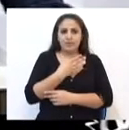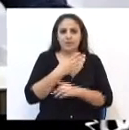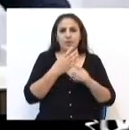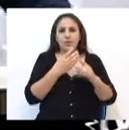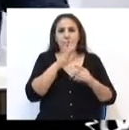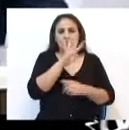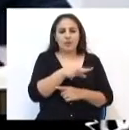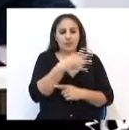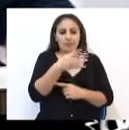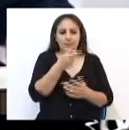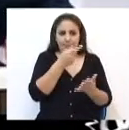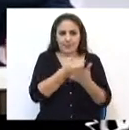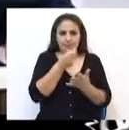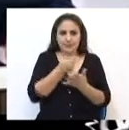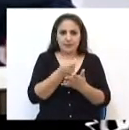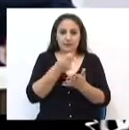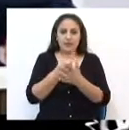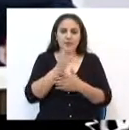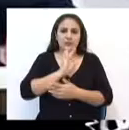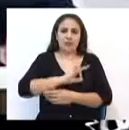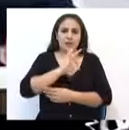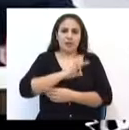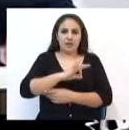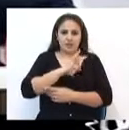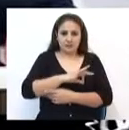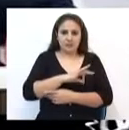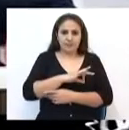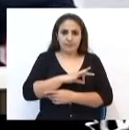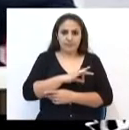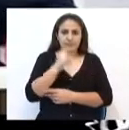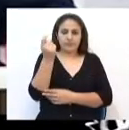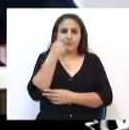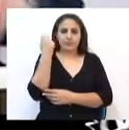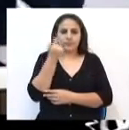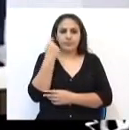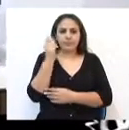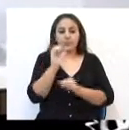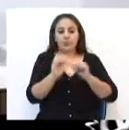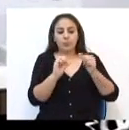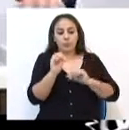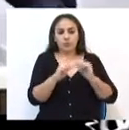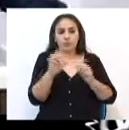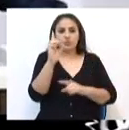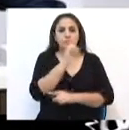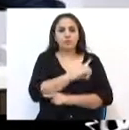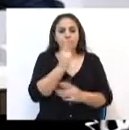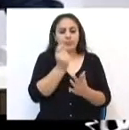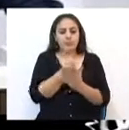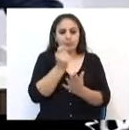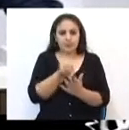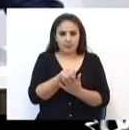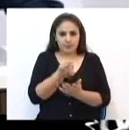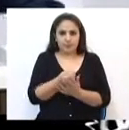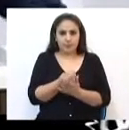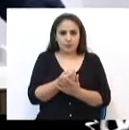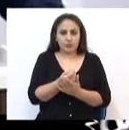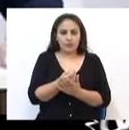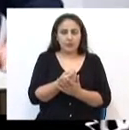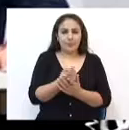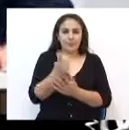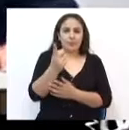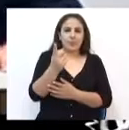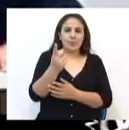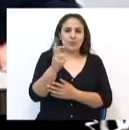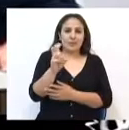calendário rotativo de pagamento do salário dos servidores públicos do estado do Rio Grande do Sul, modifica a data de pagamento dos servidores, jogando para o